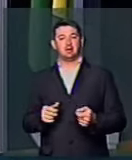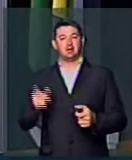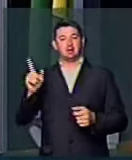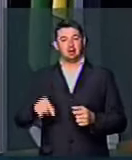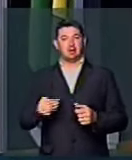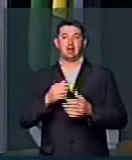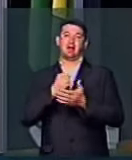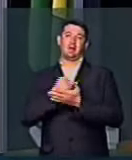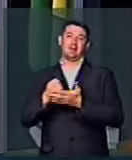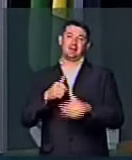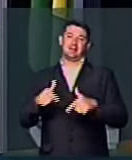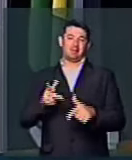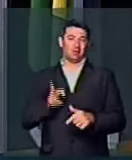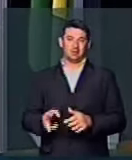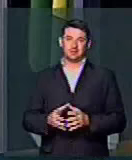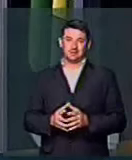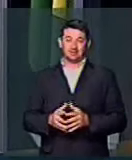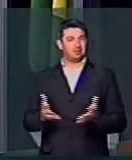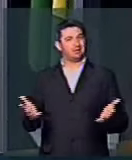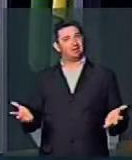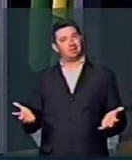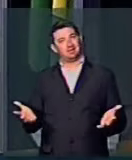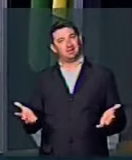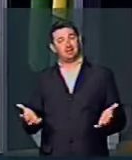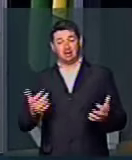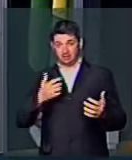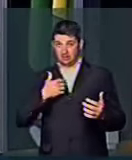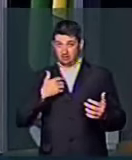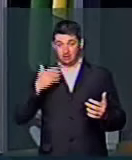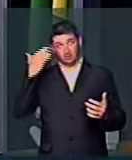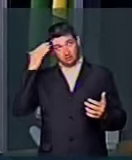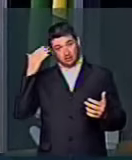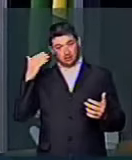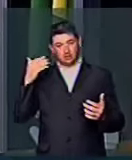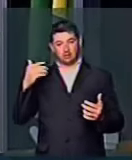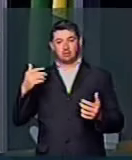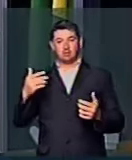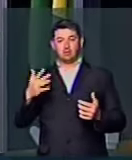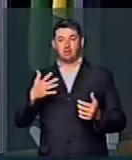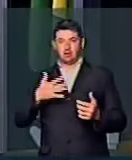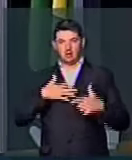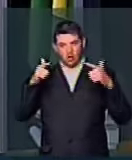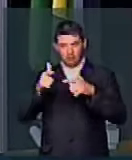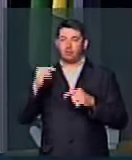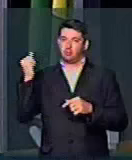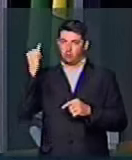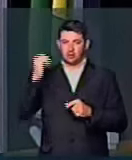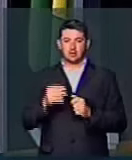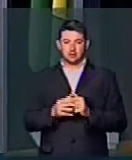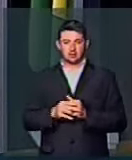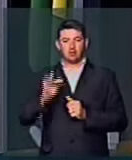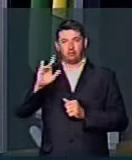como empregado. Então, o que eu entendo, né, a minha eleição foi importante, a